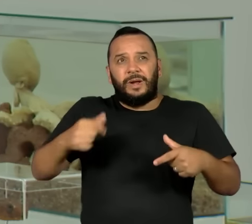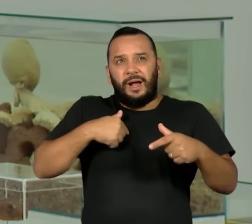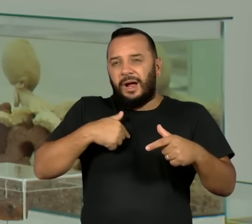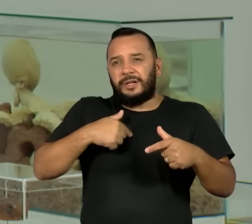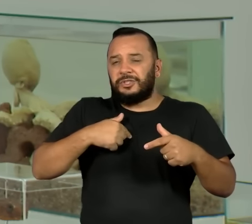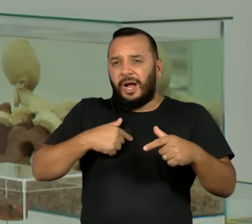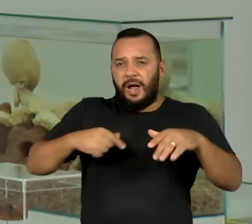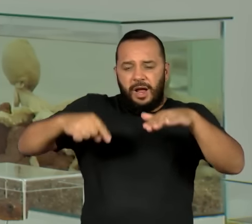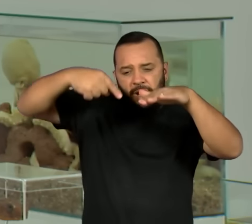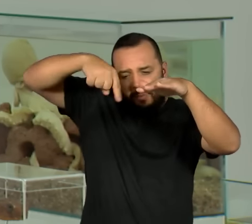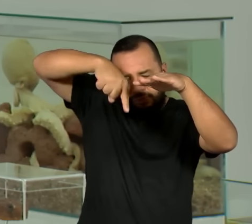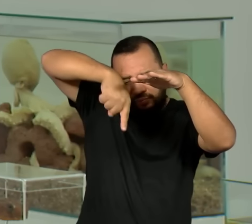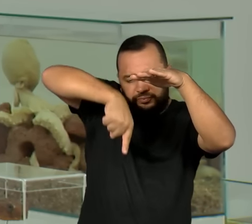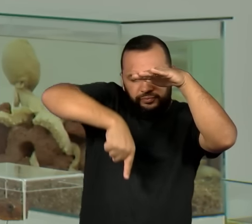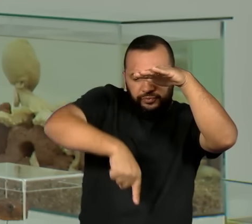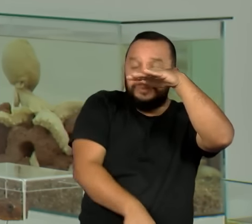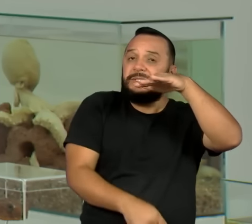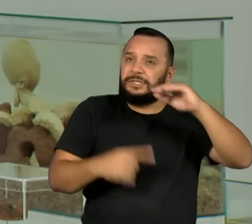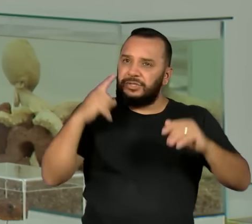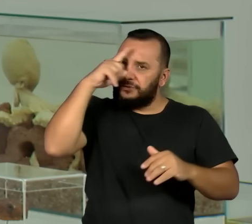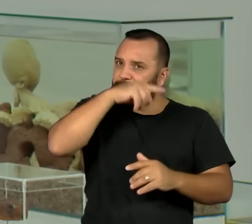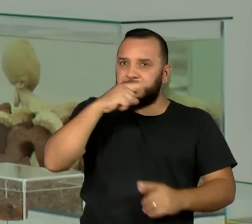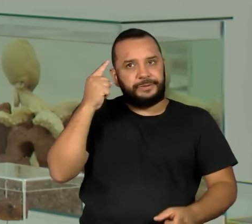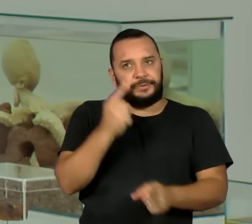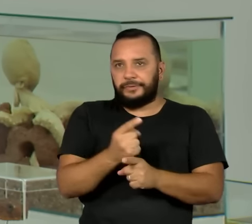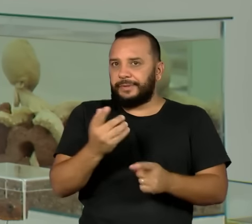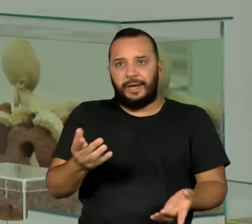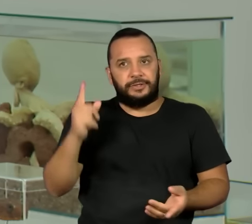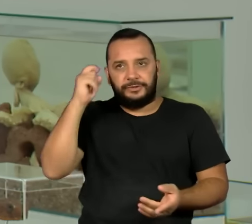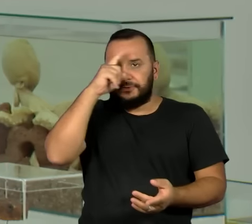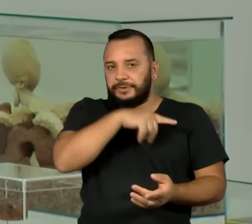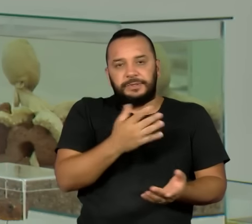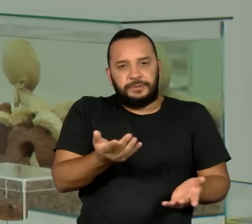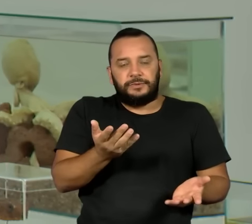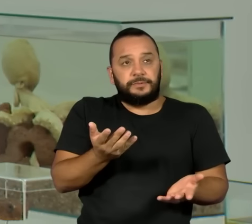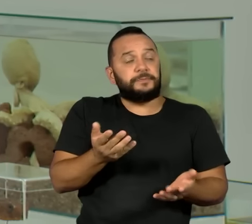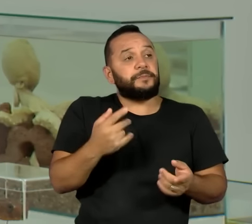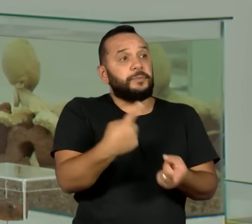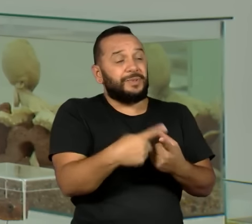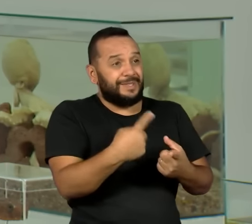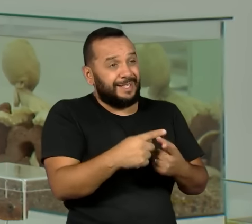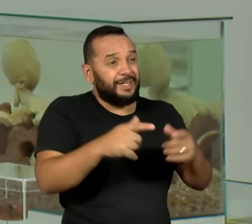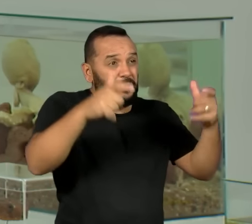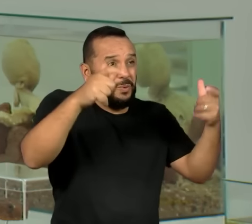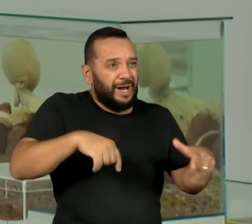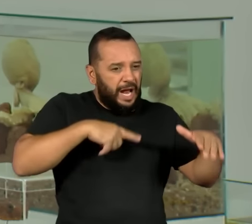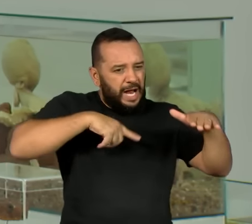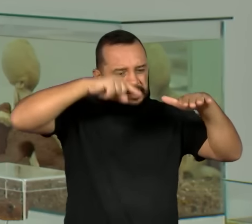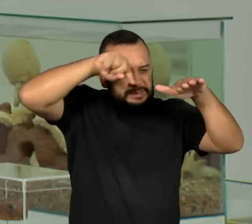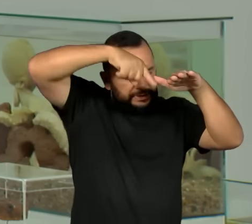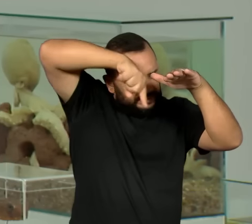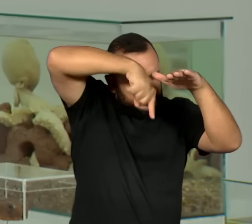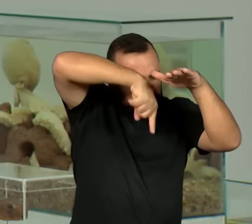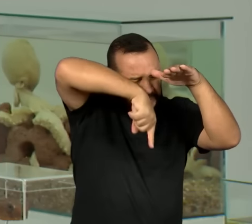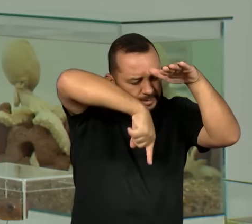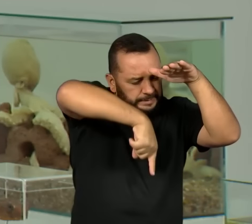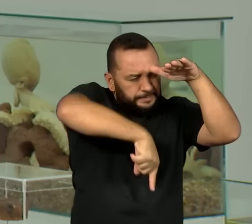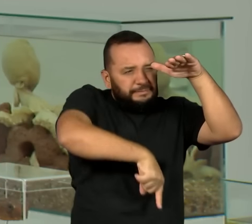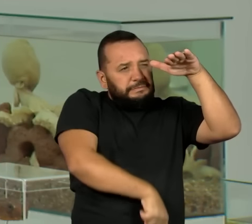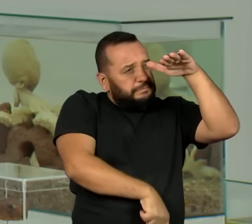fauna que a gente conhece menos, a parte da fauna que a gente tem menos acesso. Para coletar, para obter esses animais em grandes